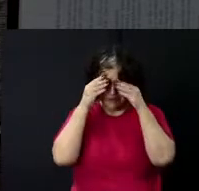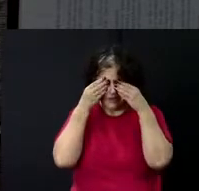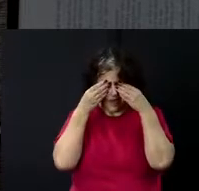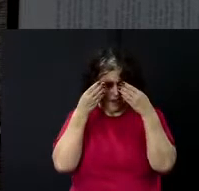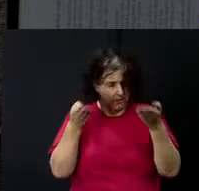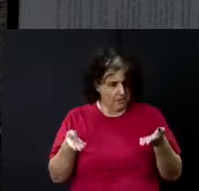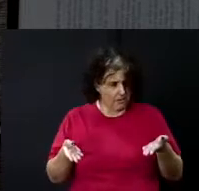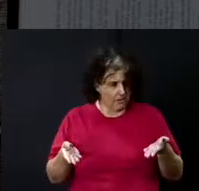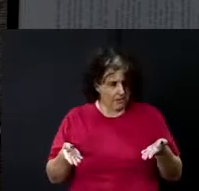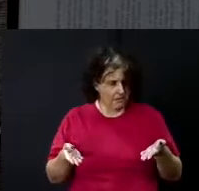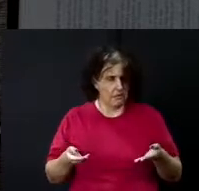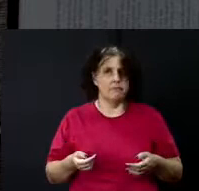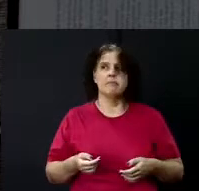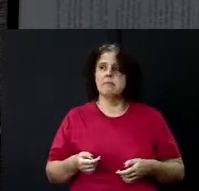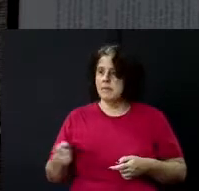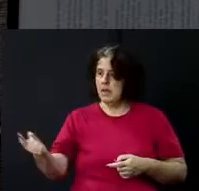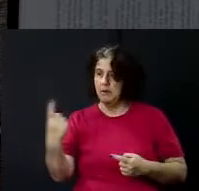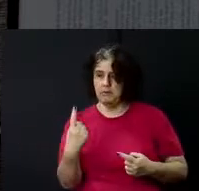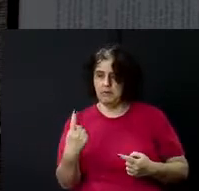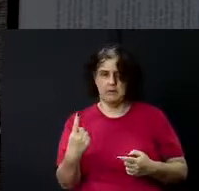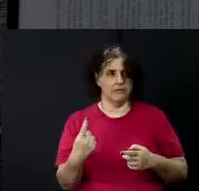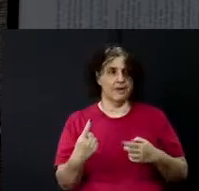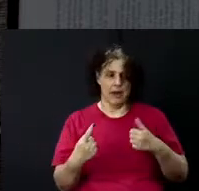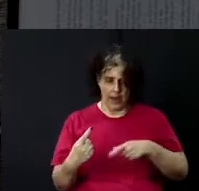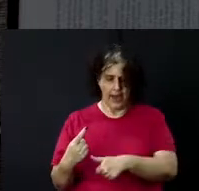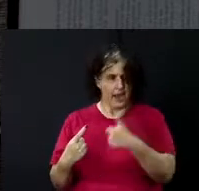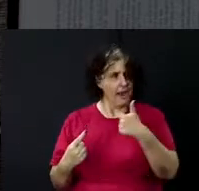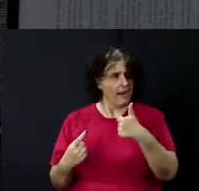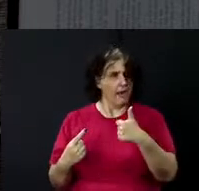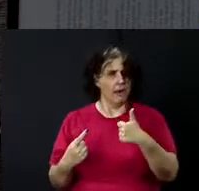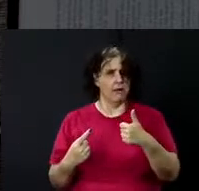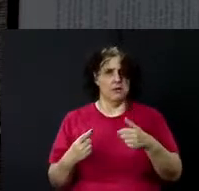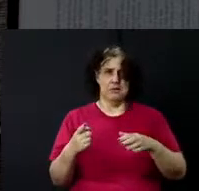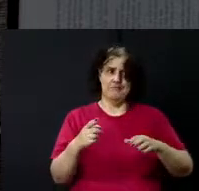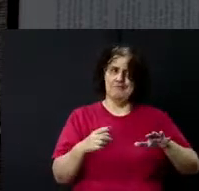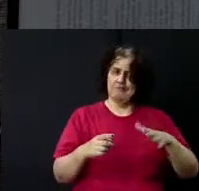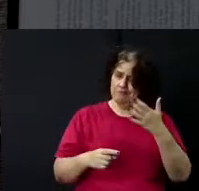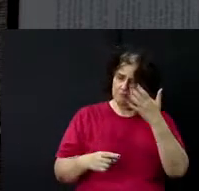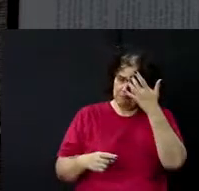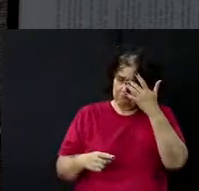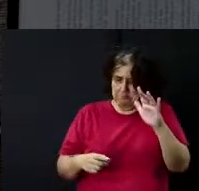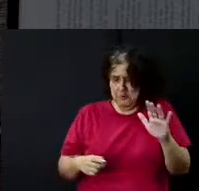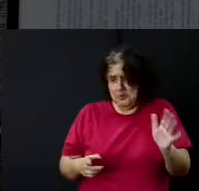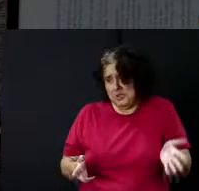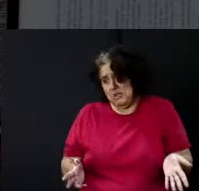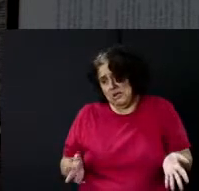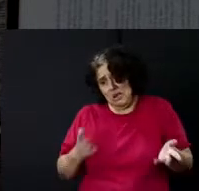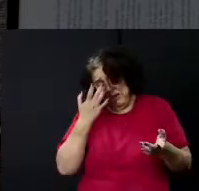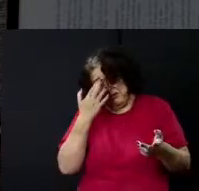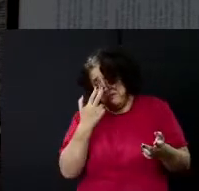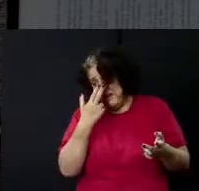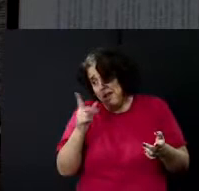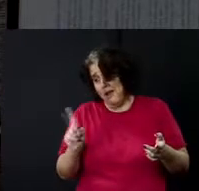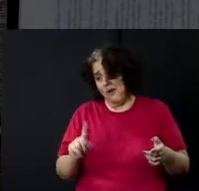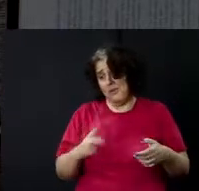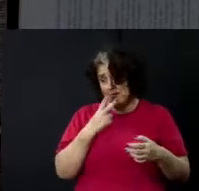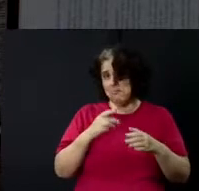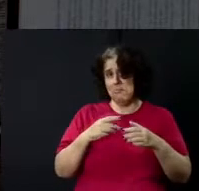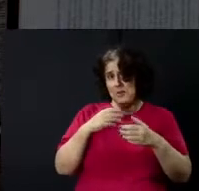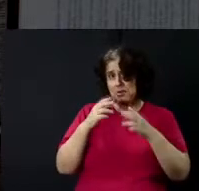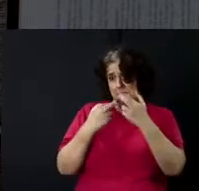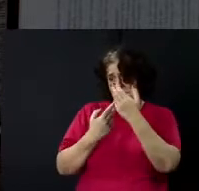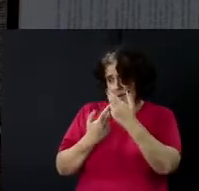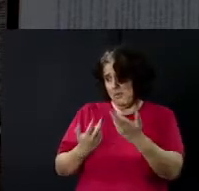ele. Outros, não, mas se parece com ele. Ele mesmo, porém, dizia,